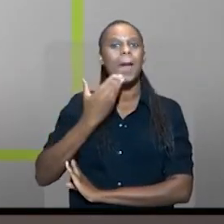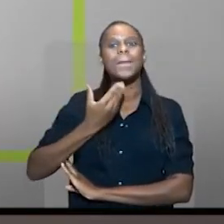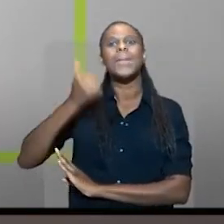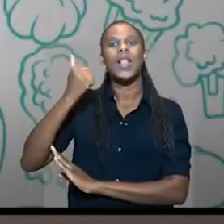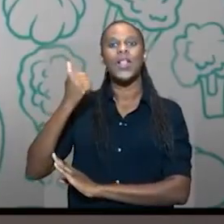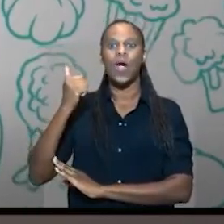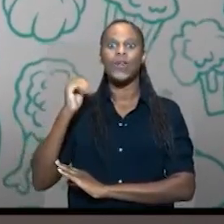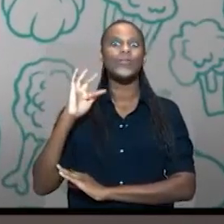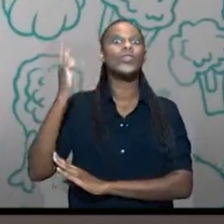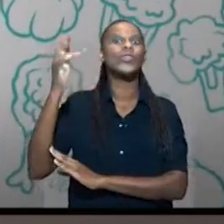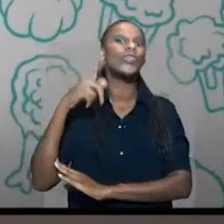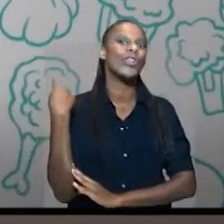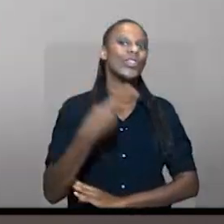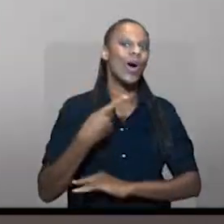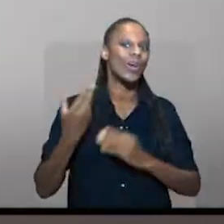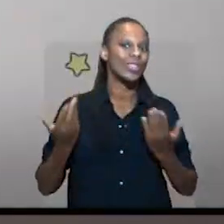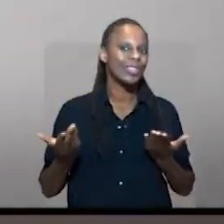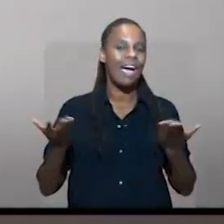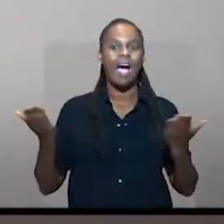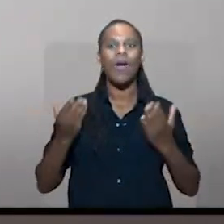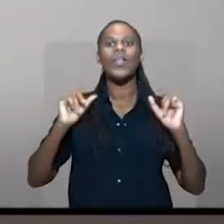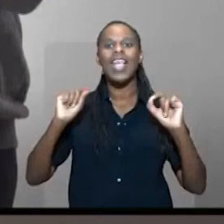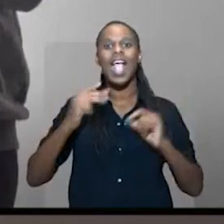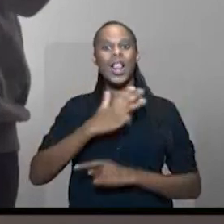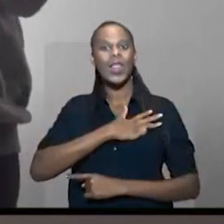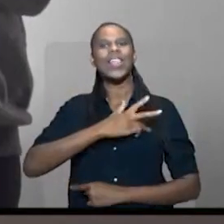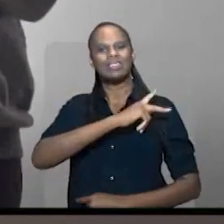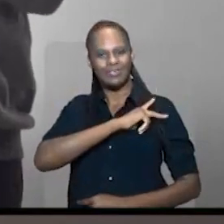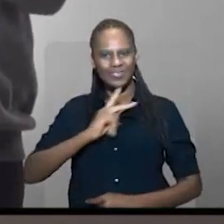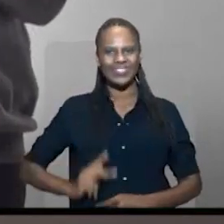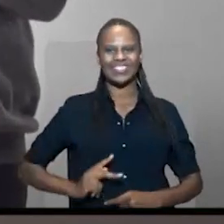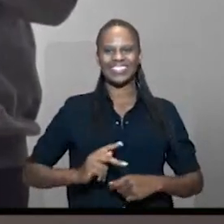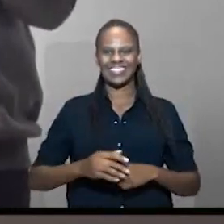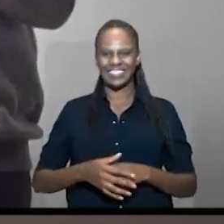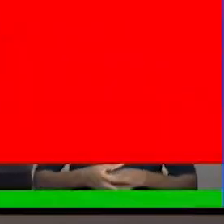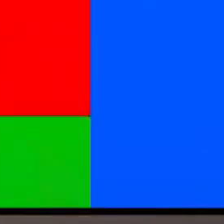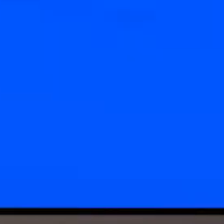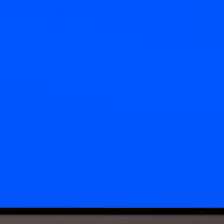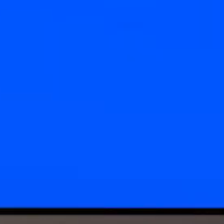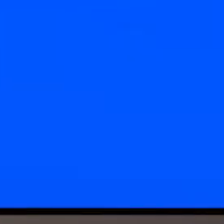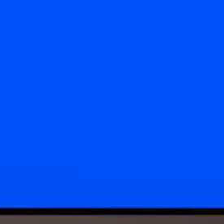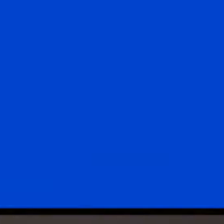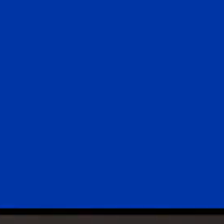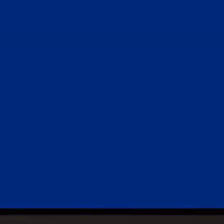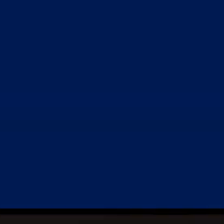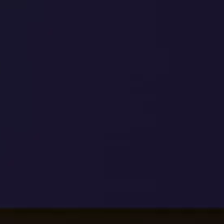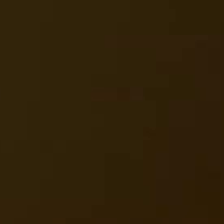o que é melhor para o nosso futuro. Agora é Lula presidente.